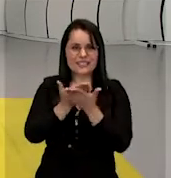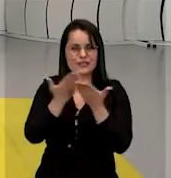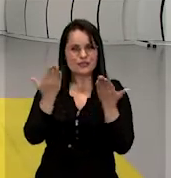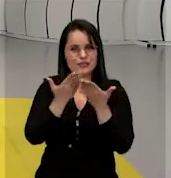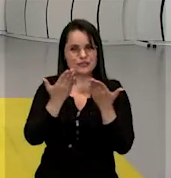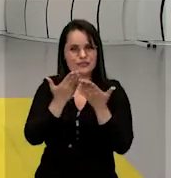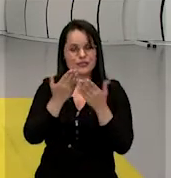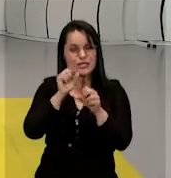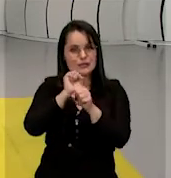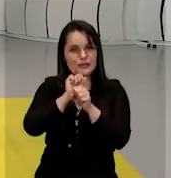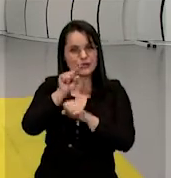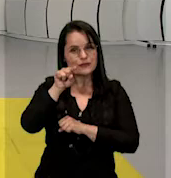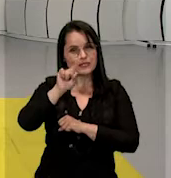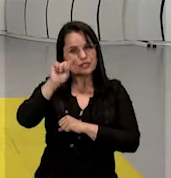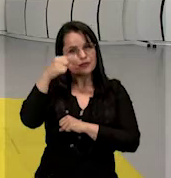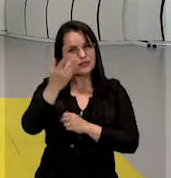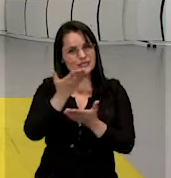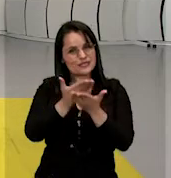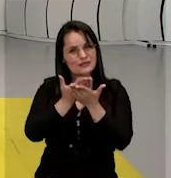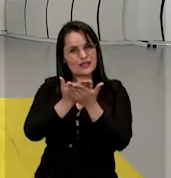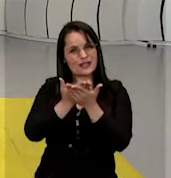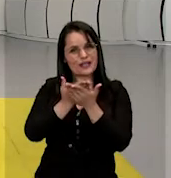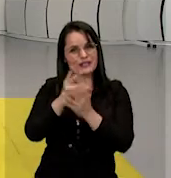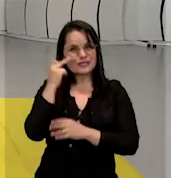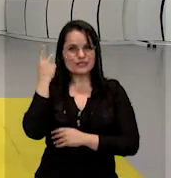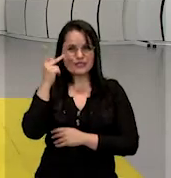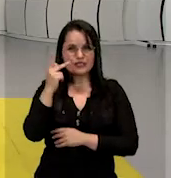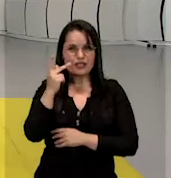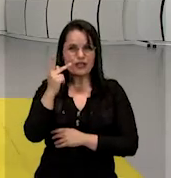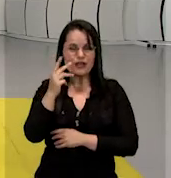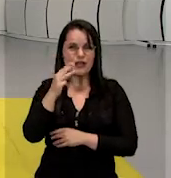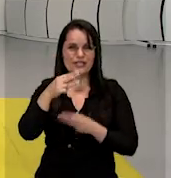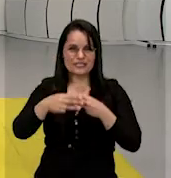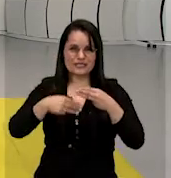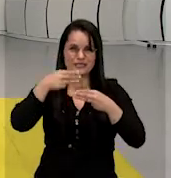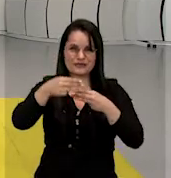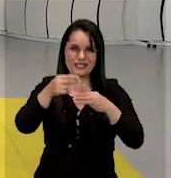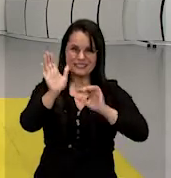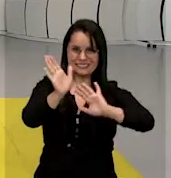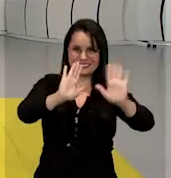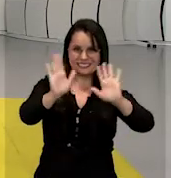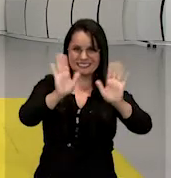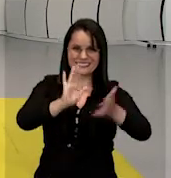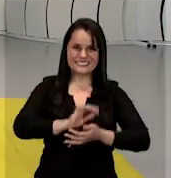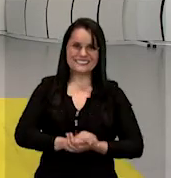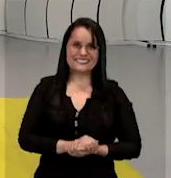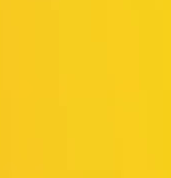hoje. Aguardo vocês na nossa próxima aula de História do terceiro bimestre. Até lá!